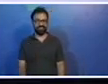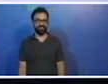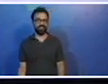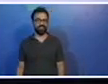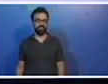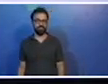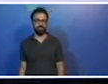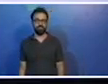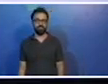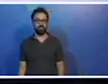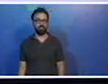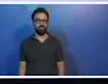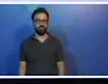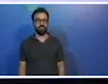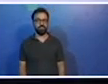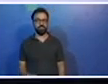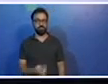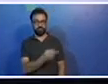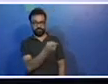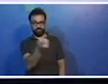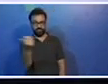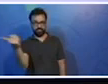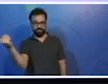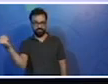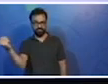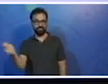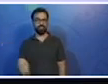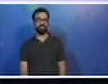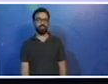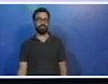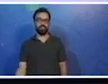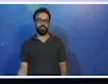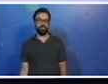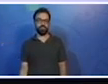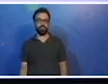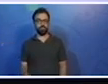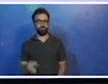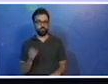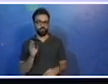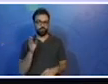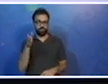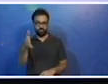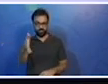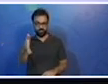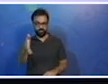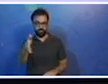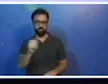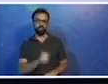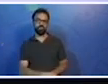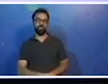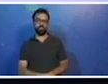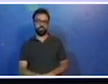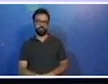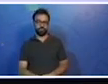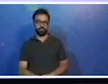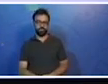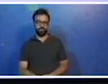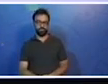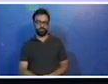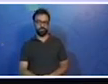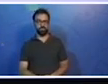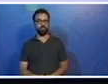lá. They, eles, ou elas, né? Go, é o verbo ir. Eles ou elas